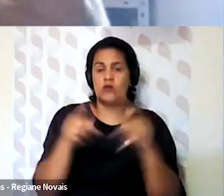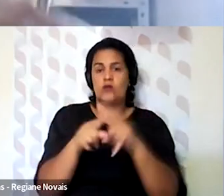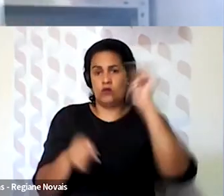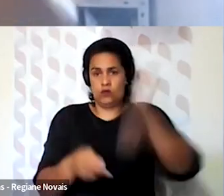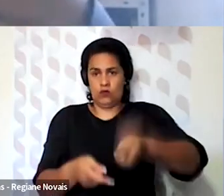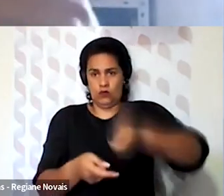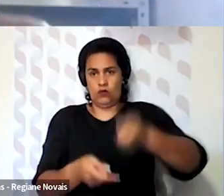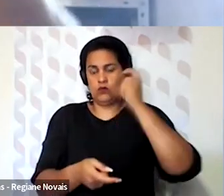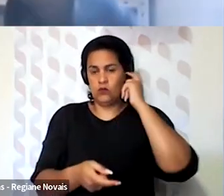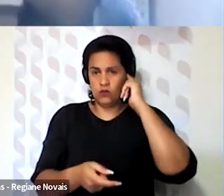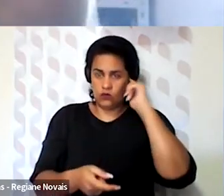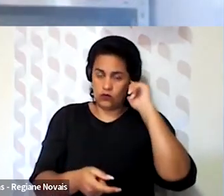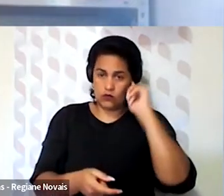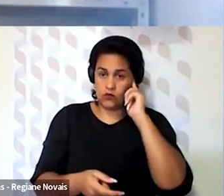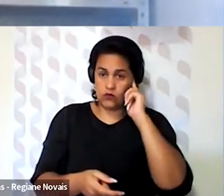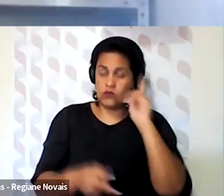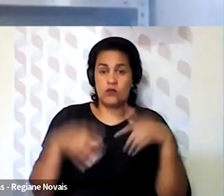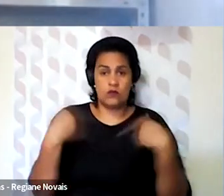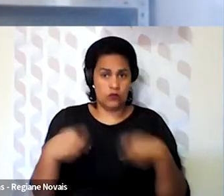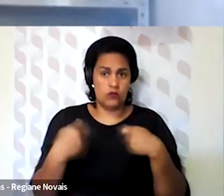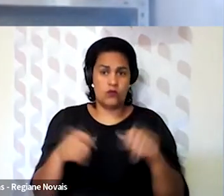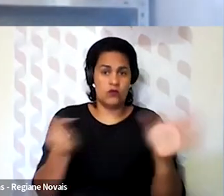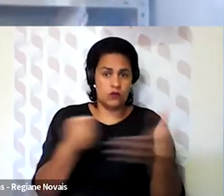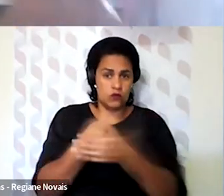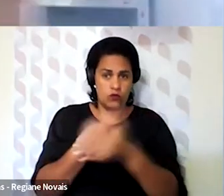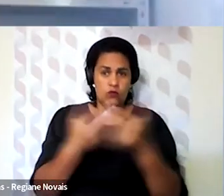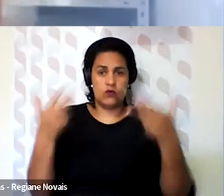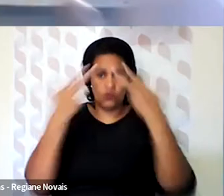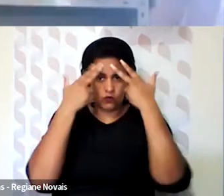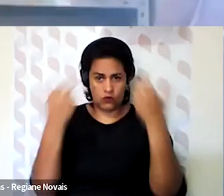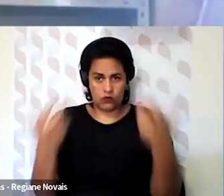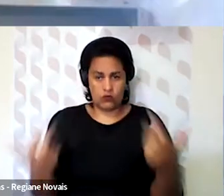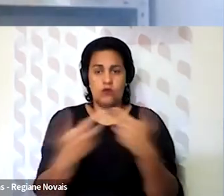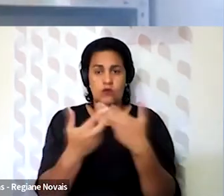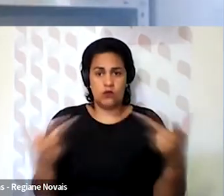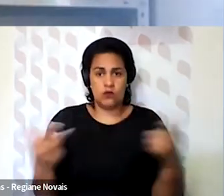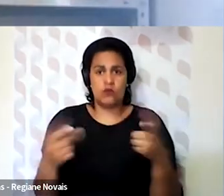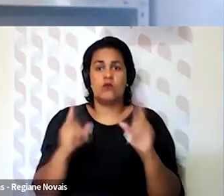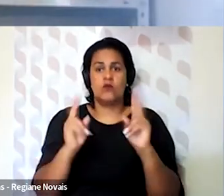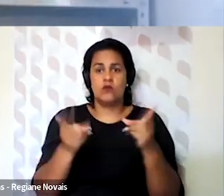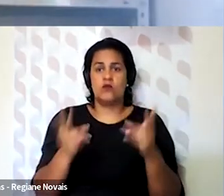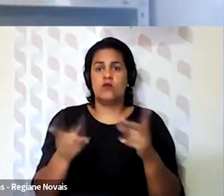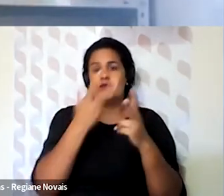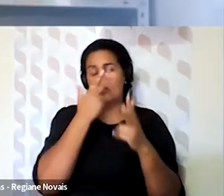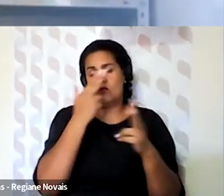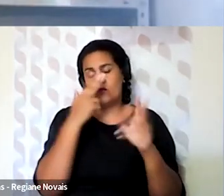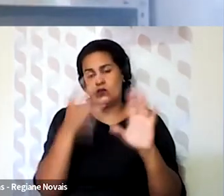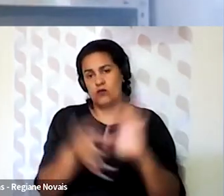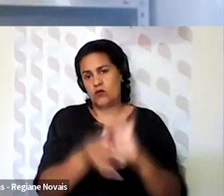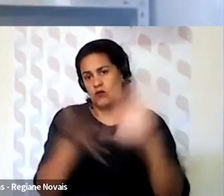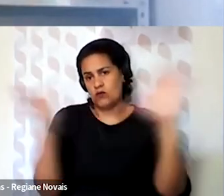Portanto, esconder esse autoritarismo, essa violência e essa concentração de riqueza em fachadas de democracia, em democracias que são